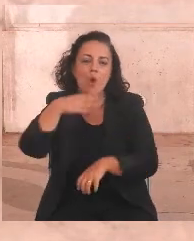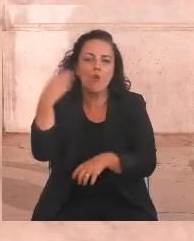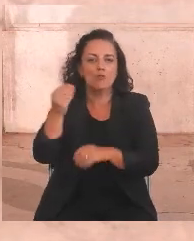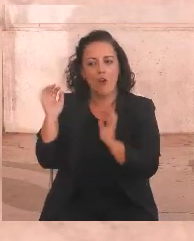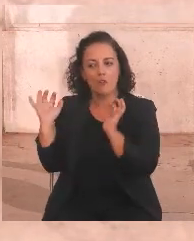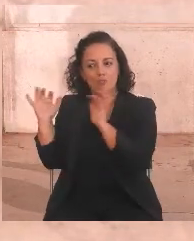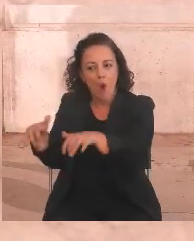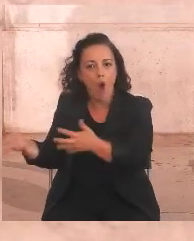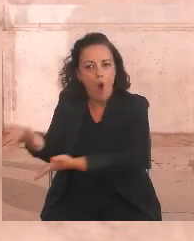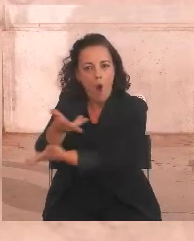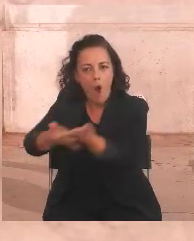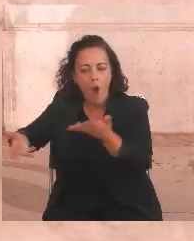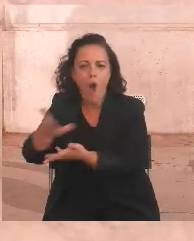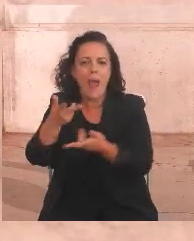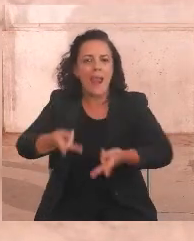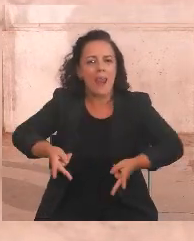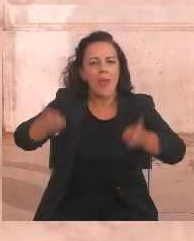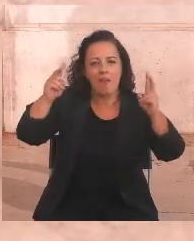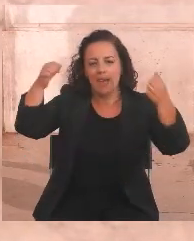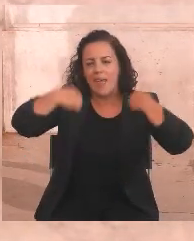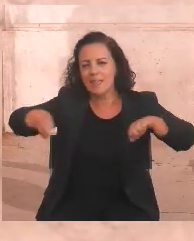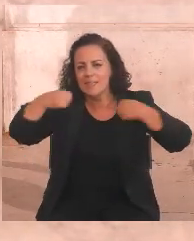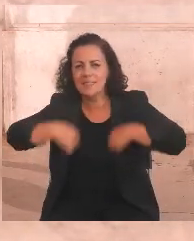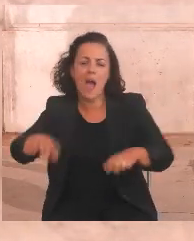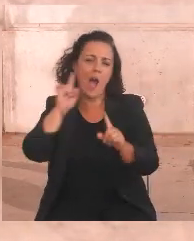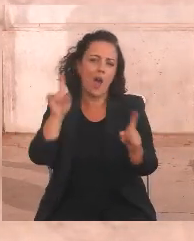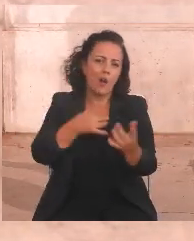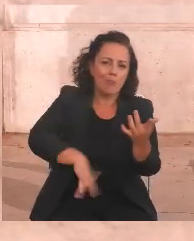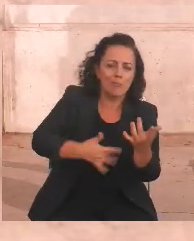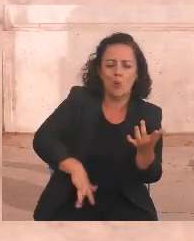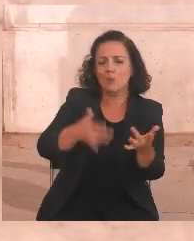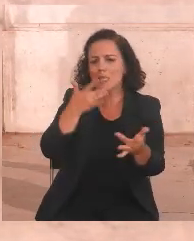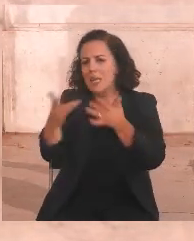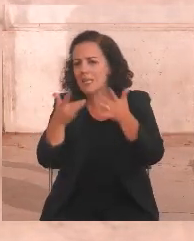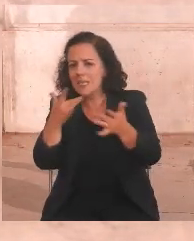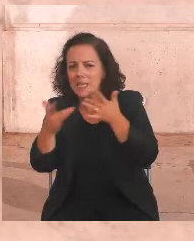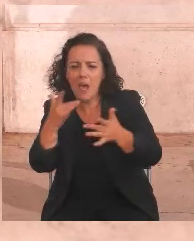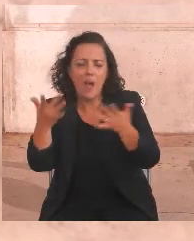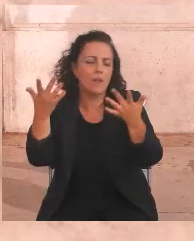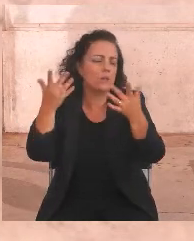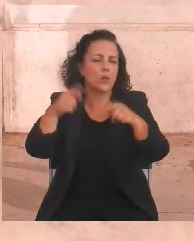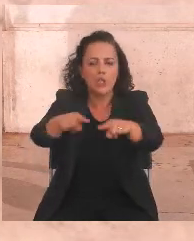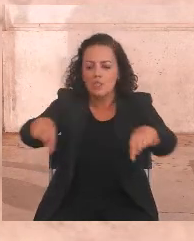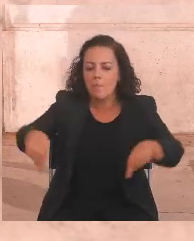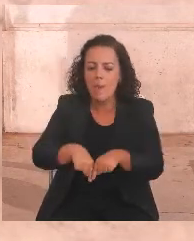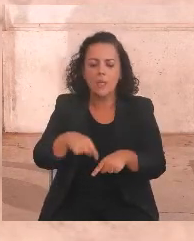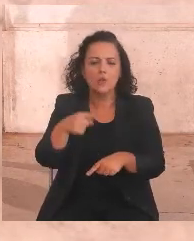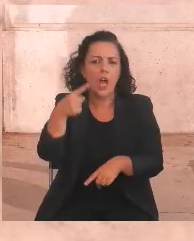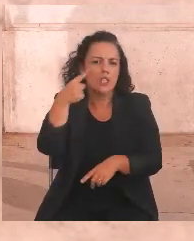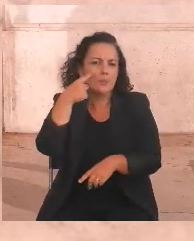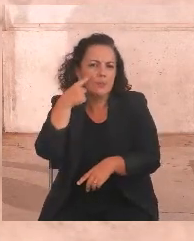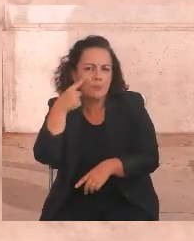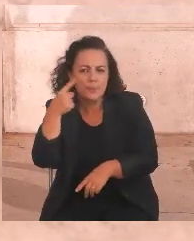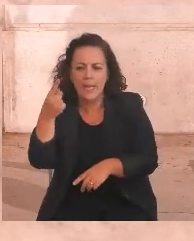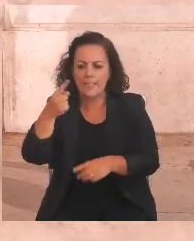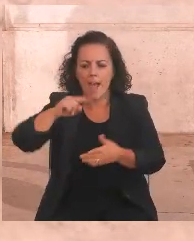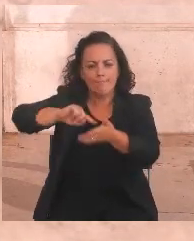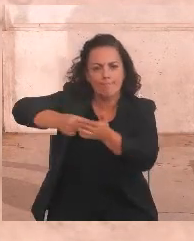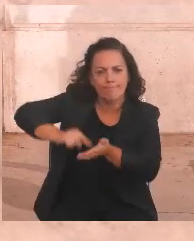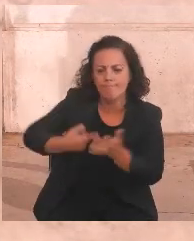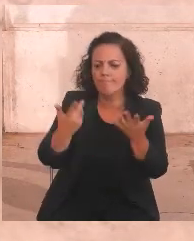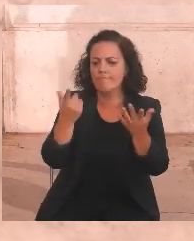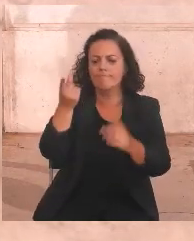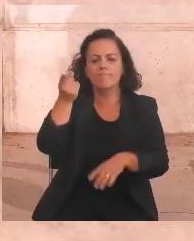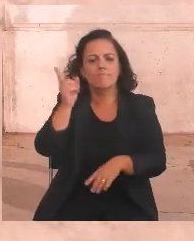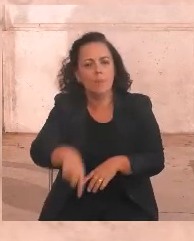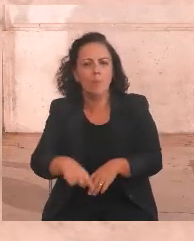de liberdade para ensaiar, para tocar música, para fazer teatro, espaços de experimentação, mas também de celebração